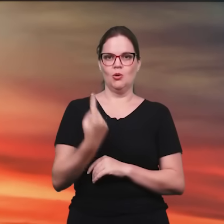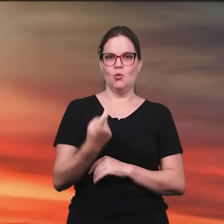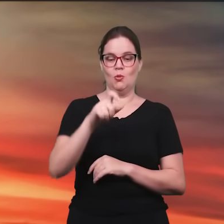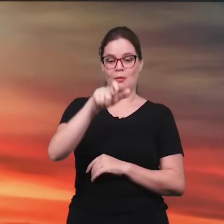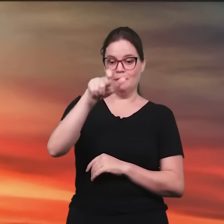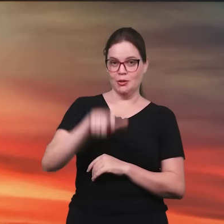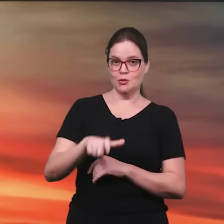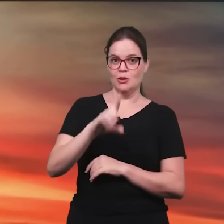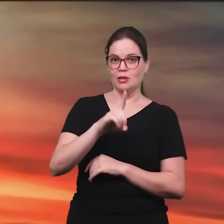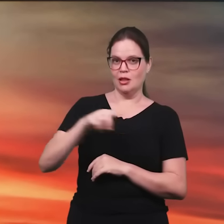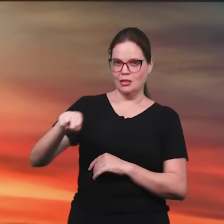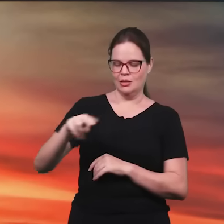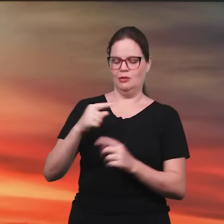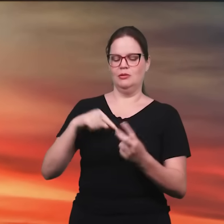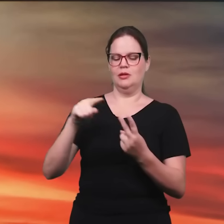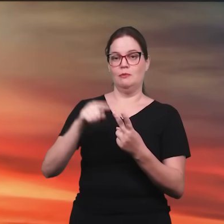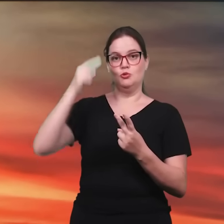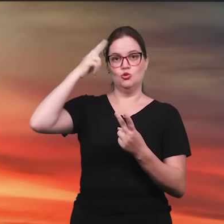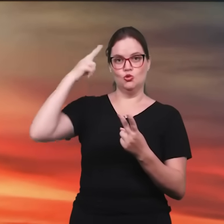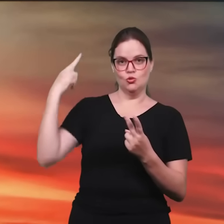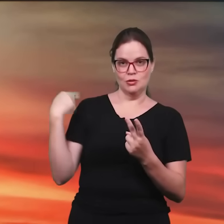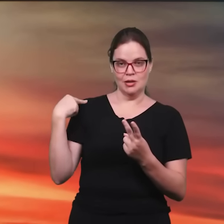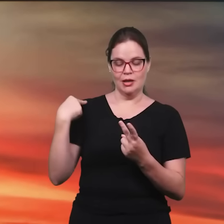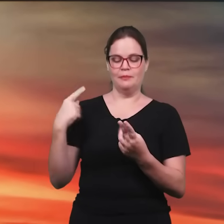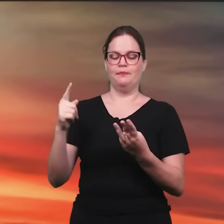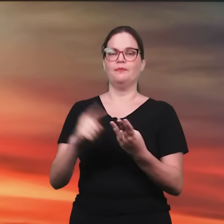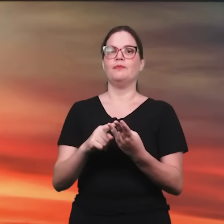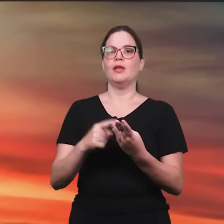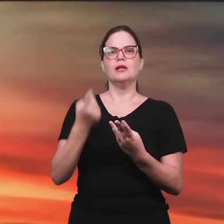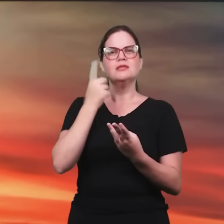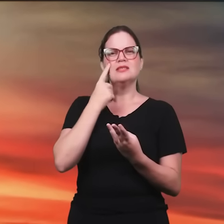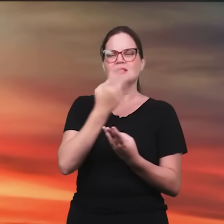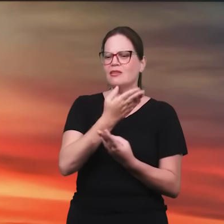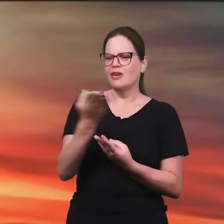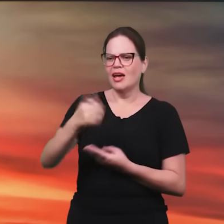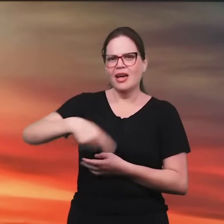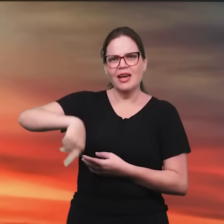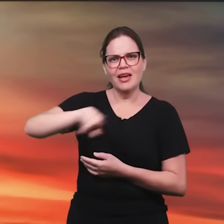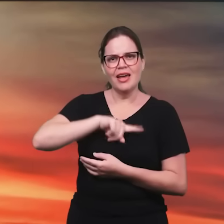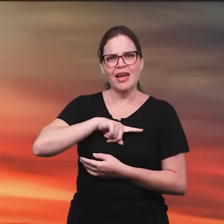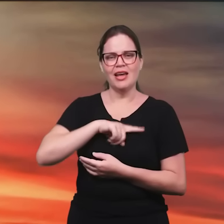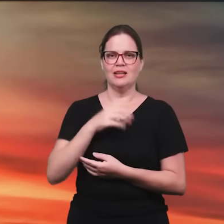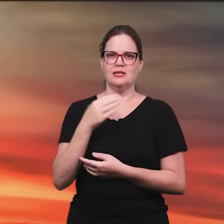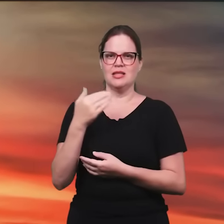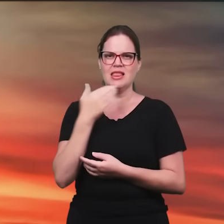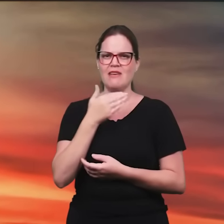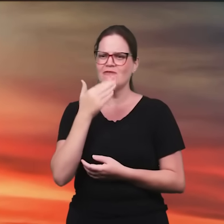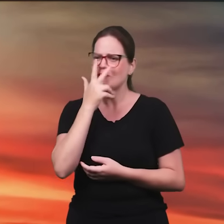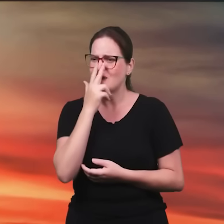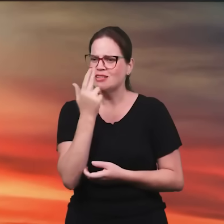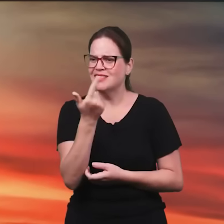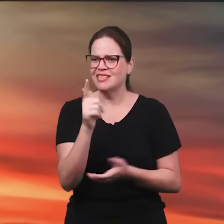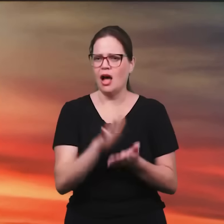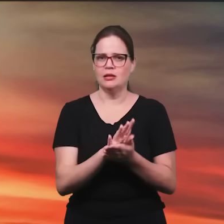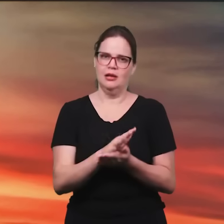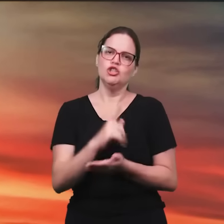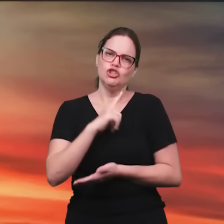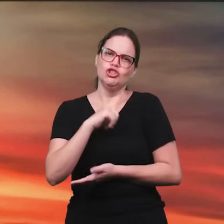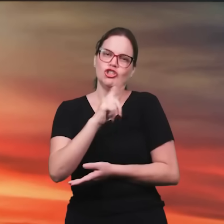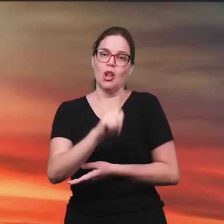alguns personagens da Bíblia, nós vemos José, Daniel, você não vê defeito nesses homens. Lógico que eles tinham